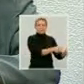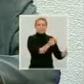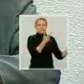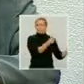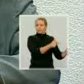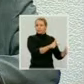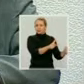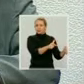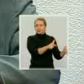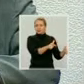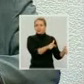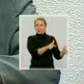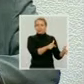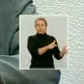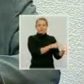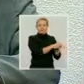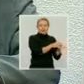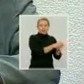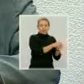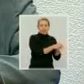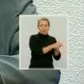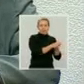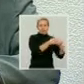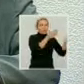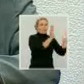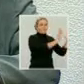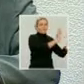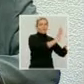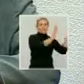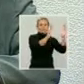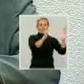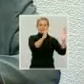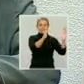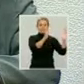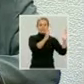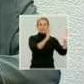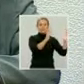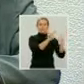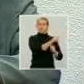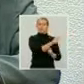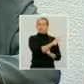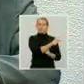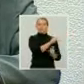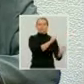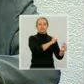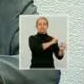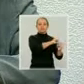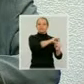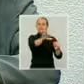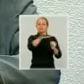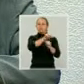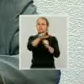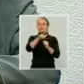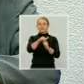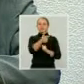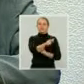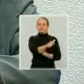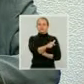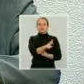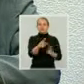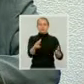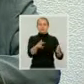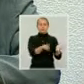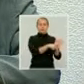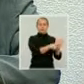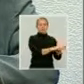efetivado nas práticas para as quais foram destinados, que é a produção do sistema Braille,